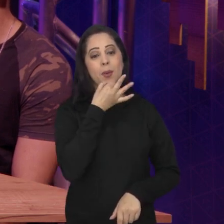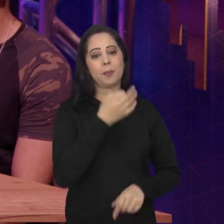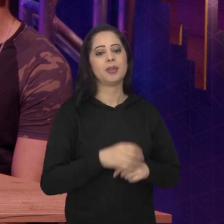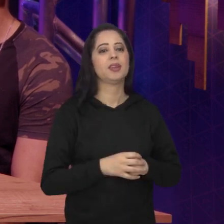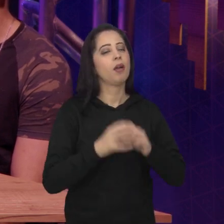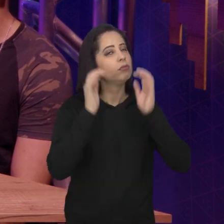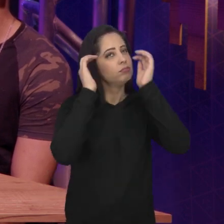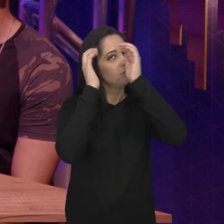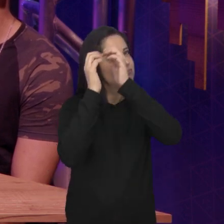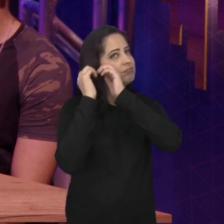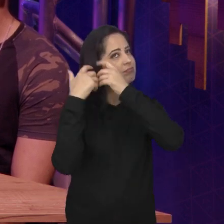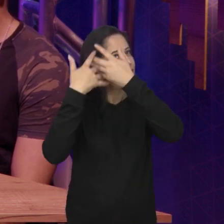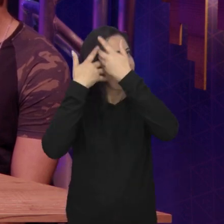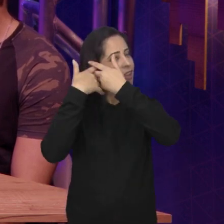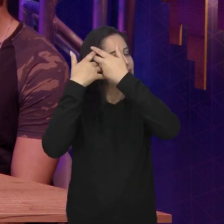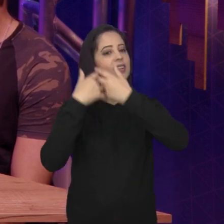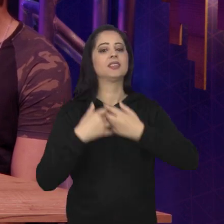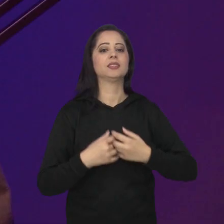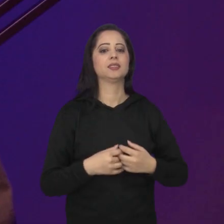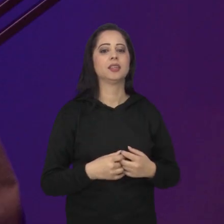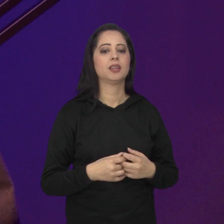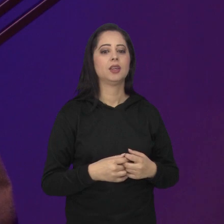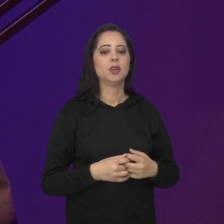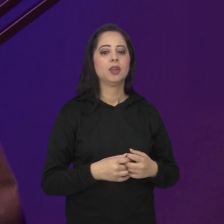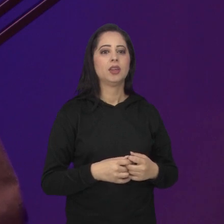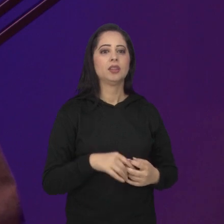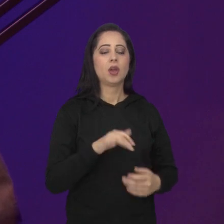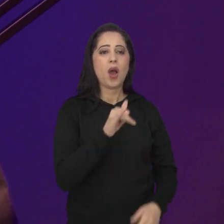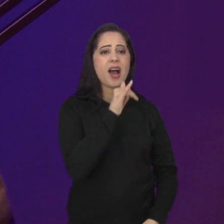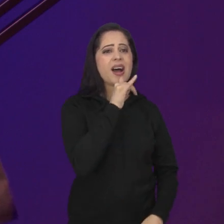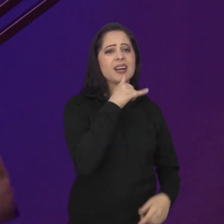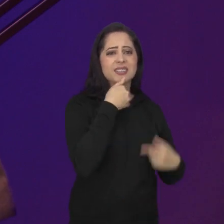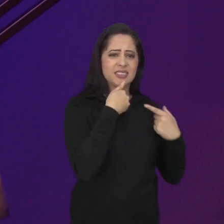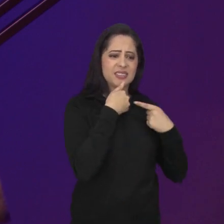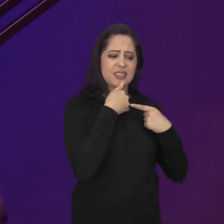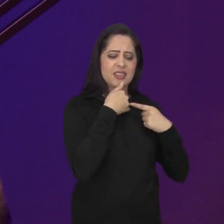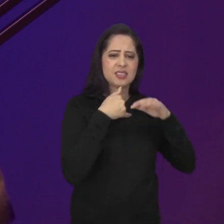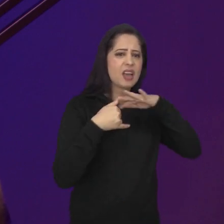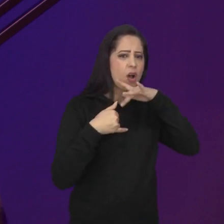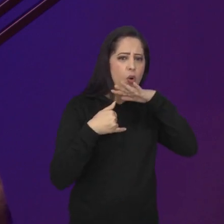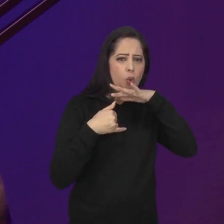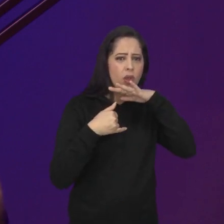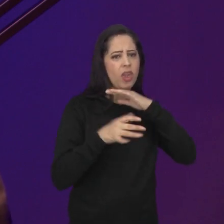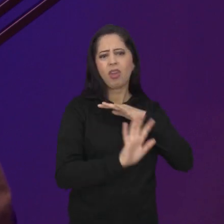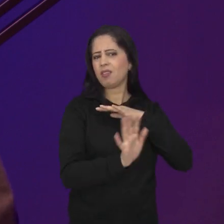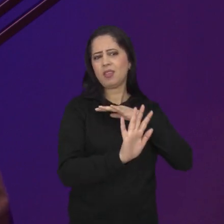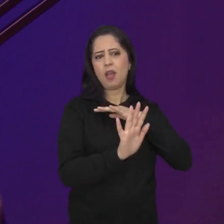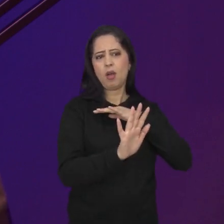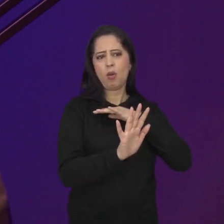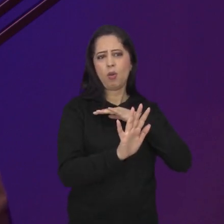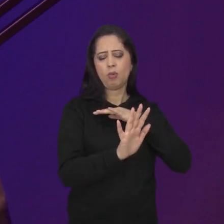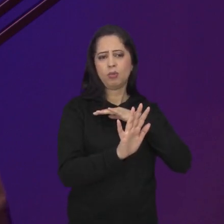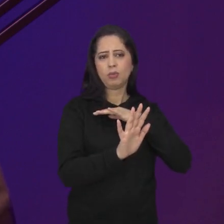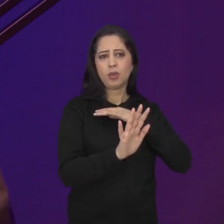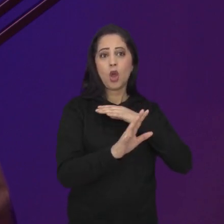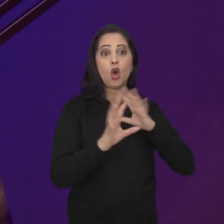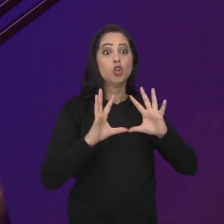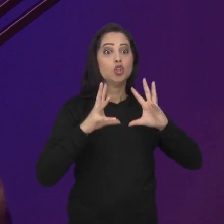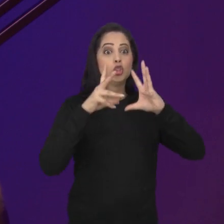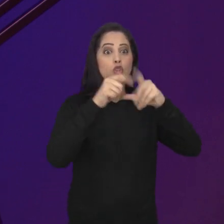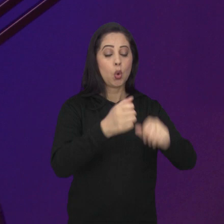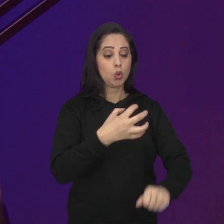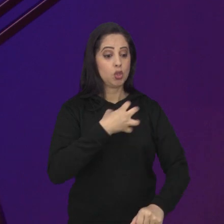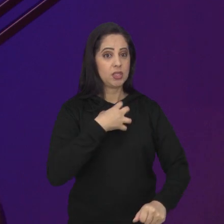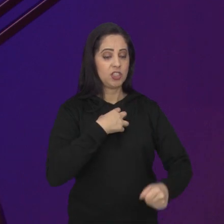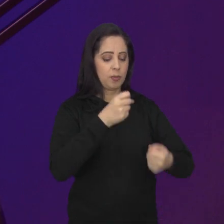filme, outra reflexão, né, que traz, é a questão de que a tristeza não é ruim, e nenhum sentimento é ruim ou bom, e